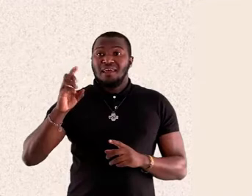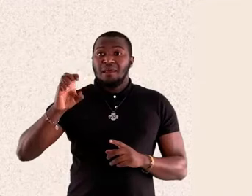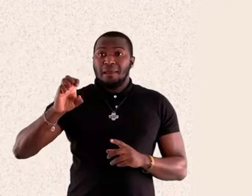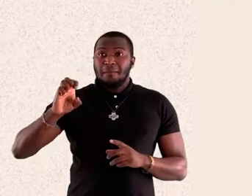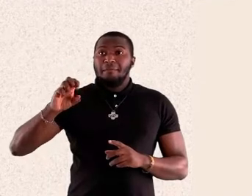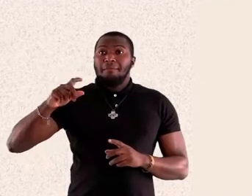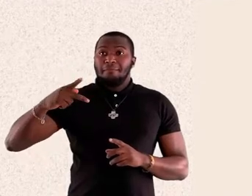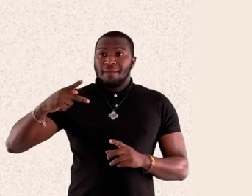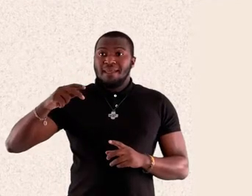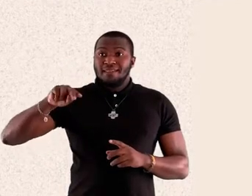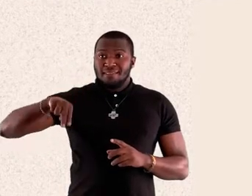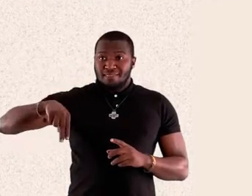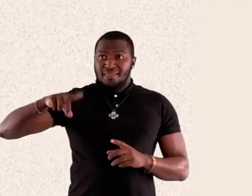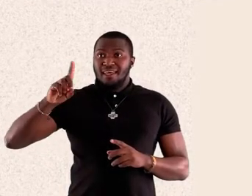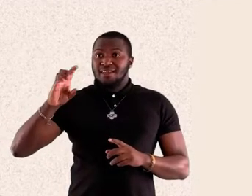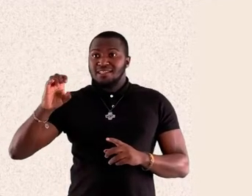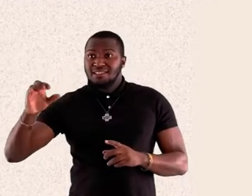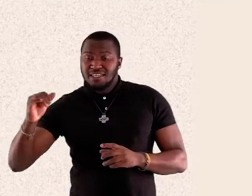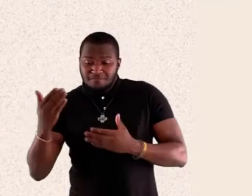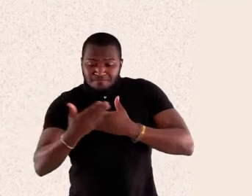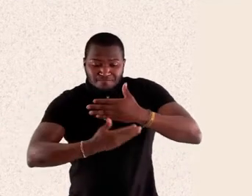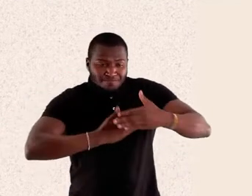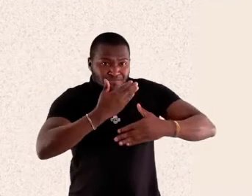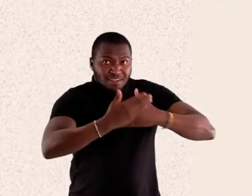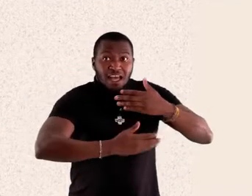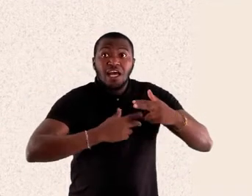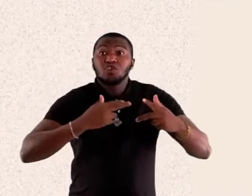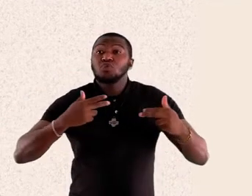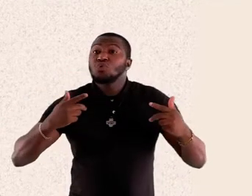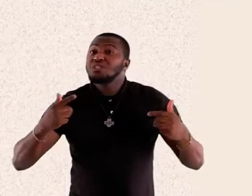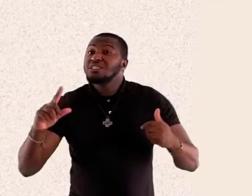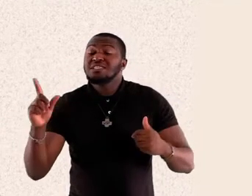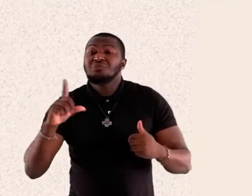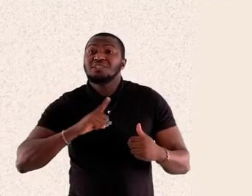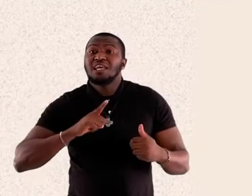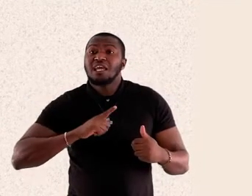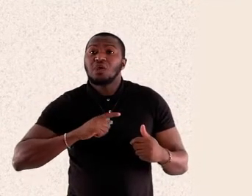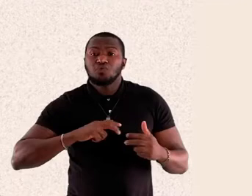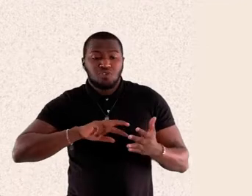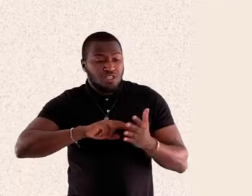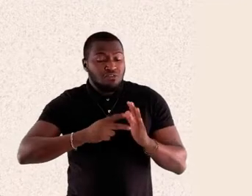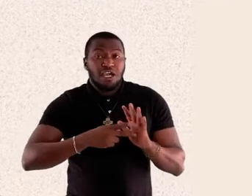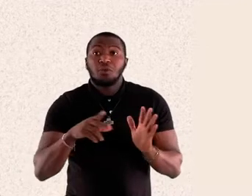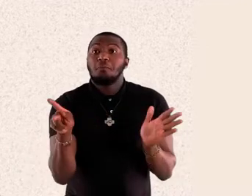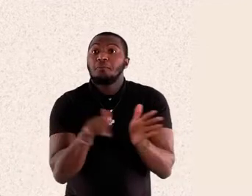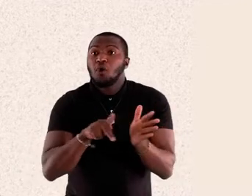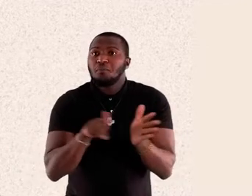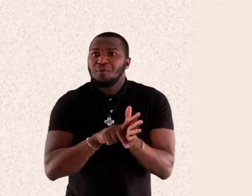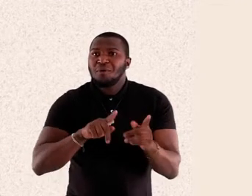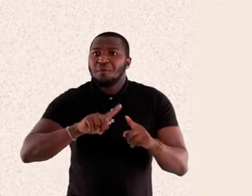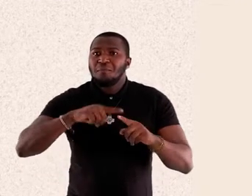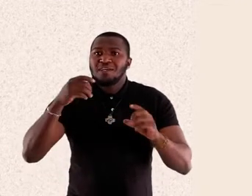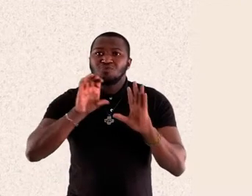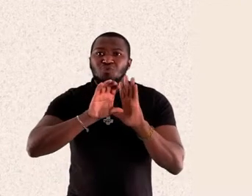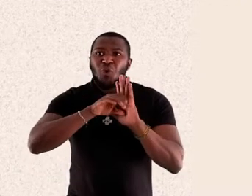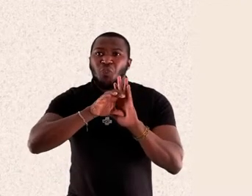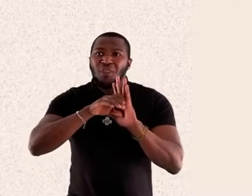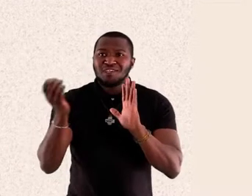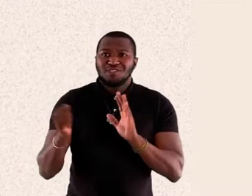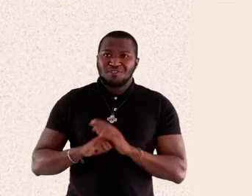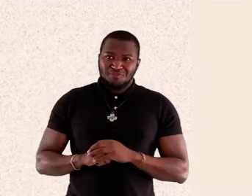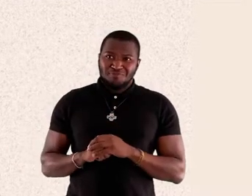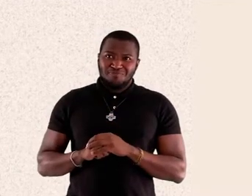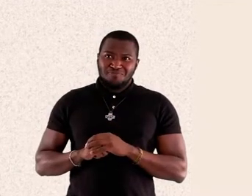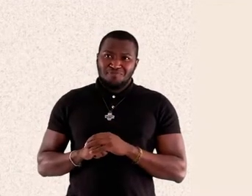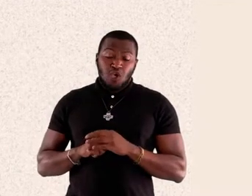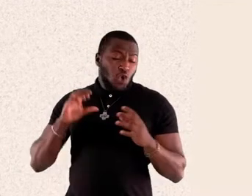um significado em se elas dependem de um contexto para que elas ganhem significado bom então quando a gente